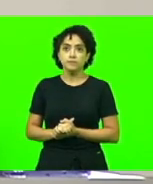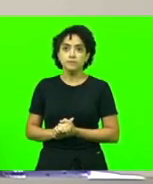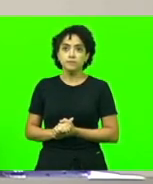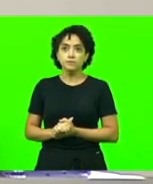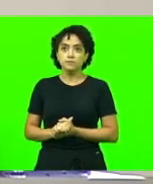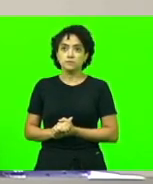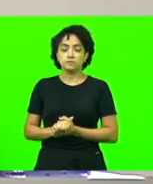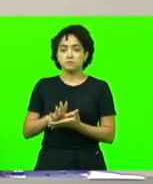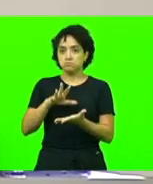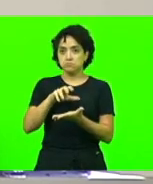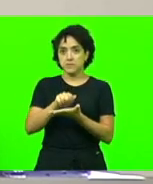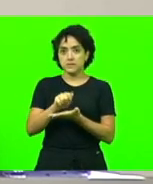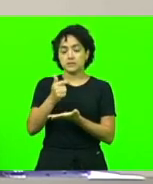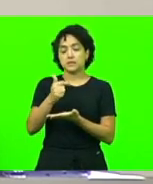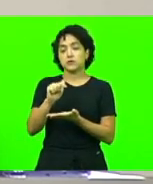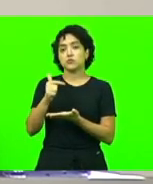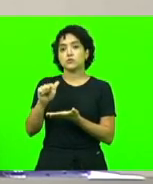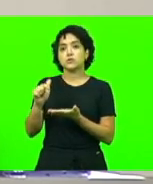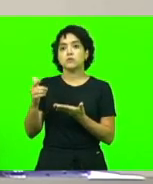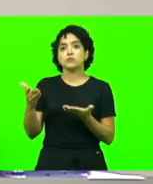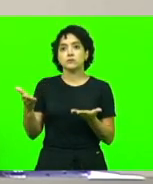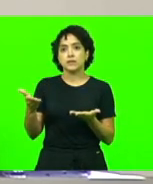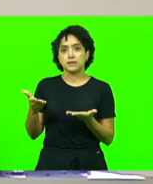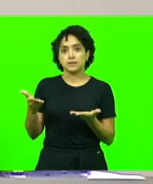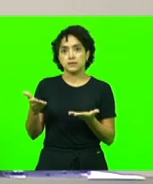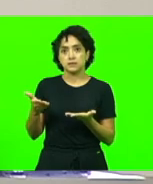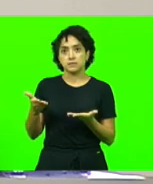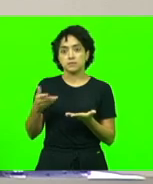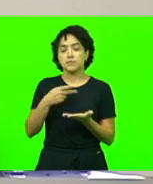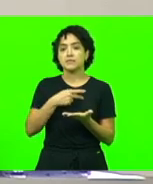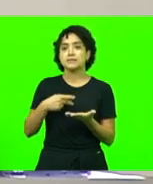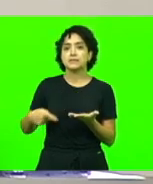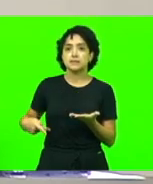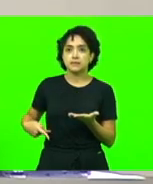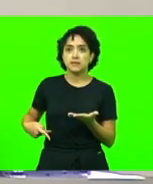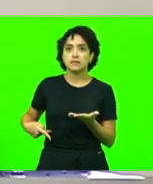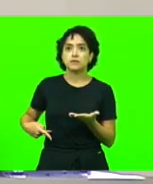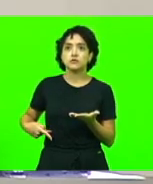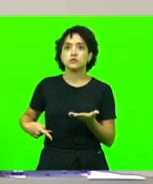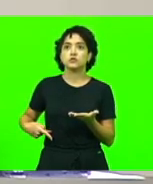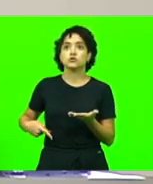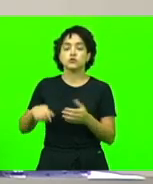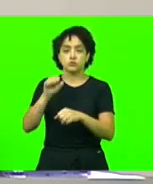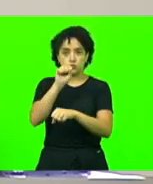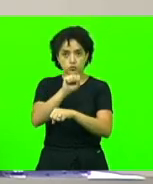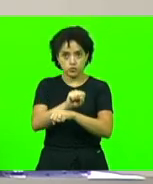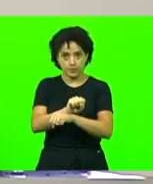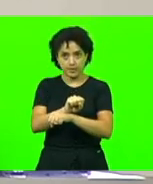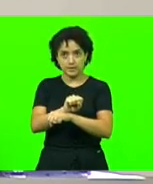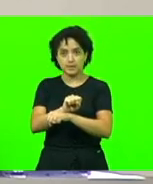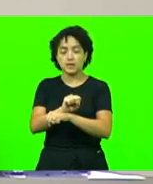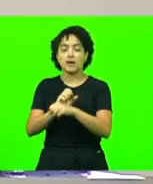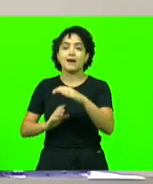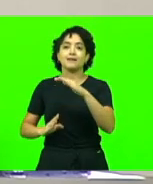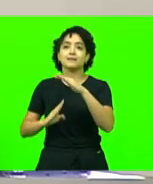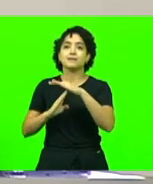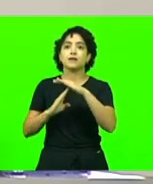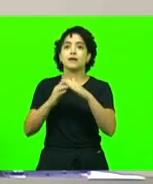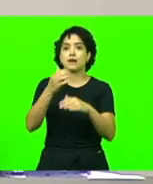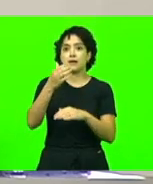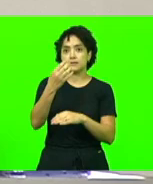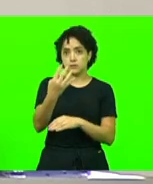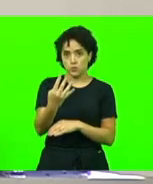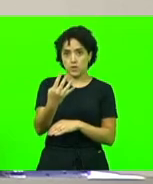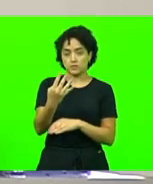Não havendo oradores inscritos, esta presidência suspende a presente sessão até